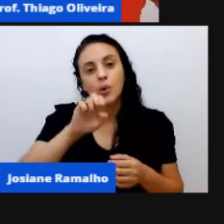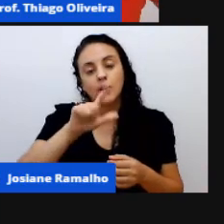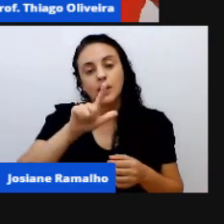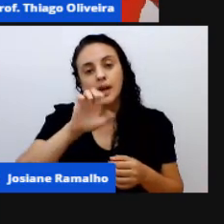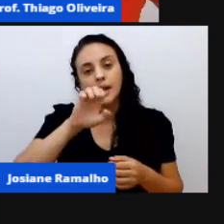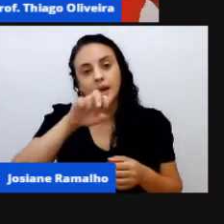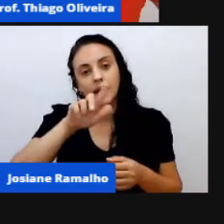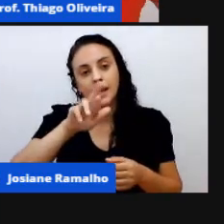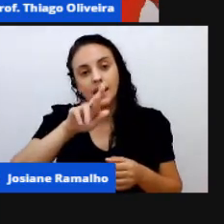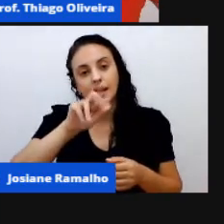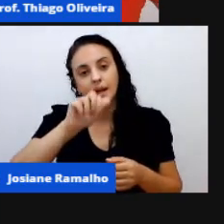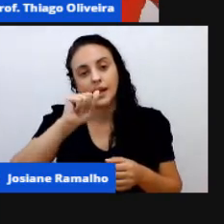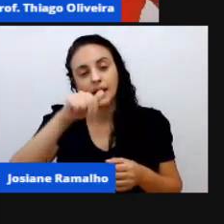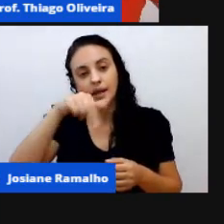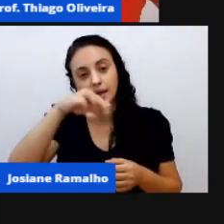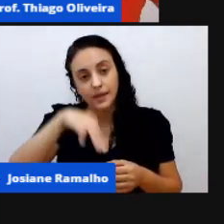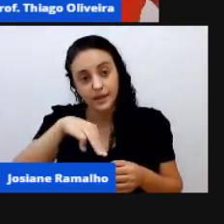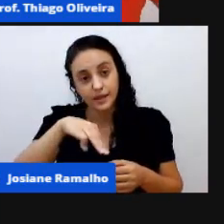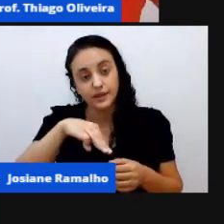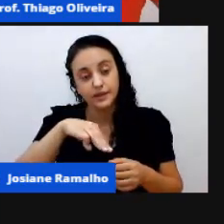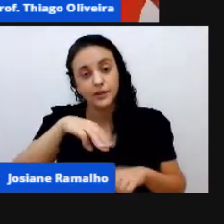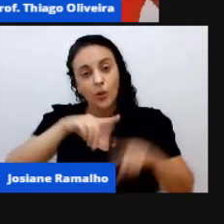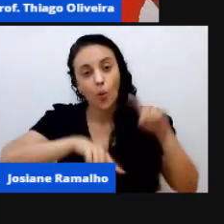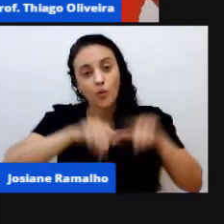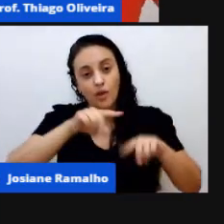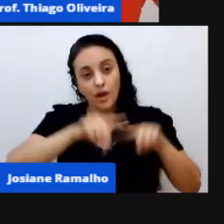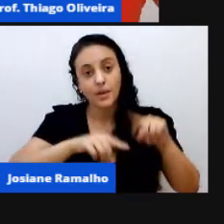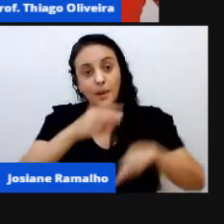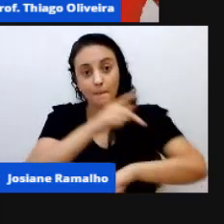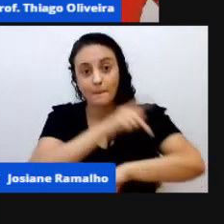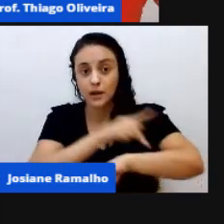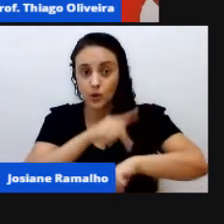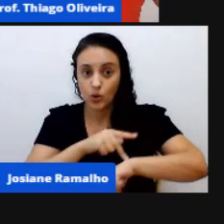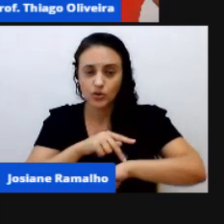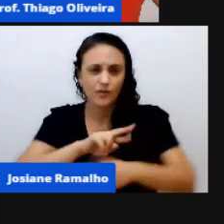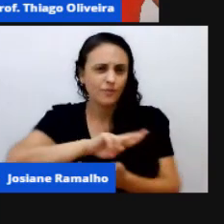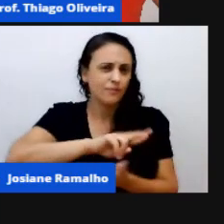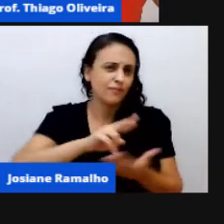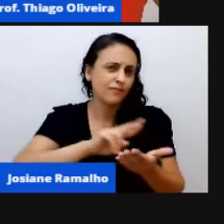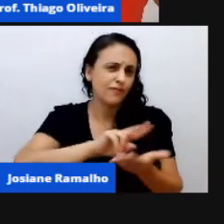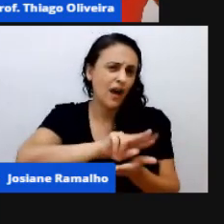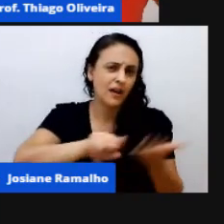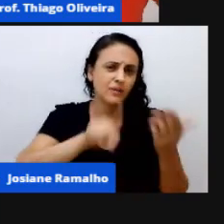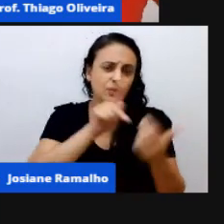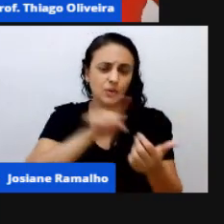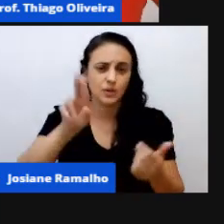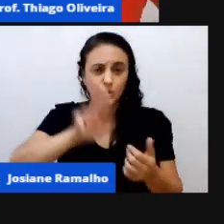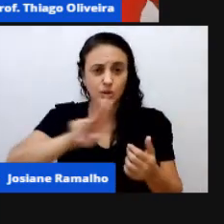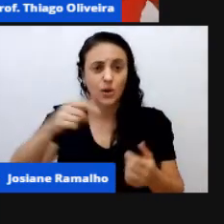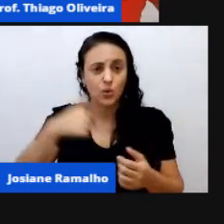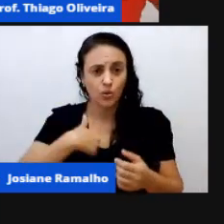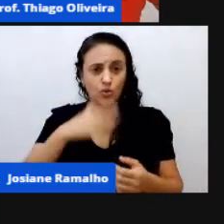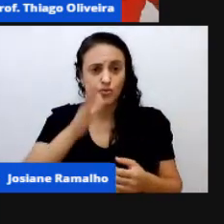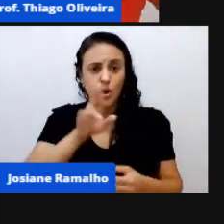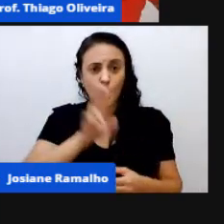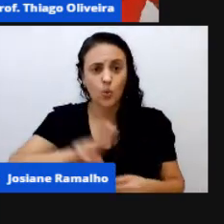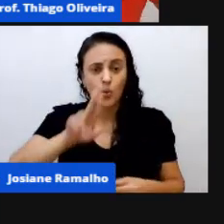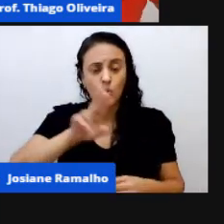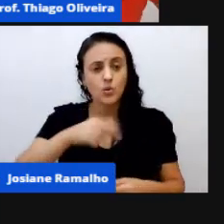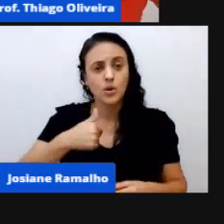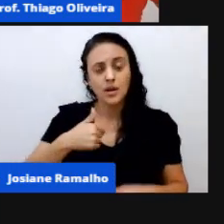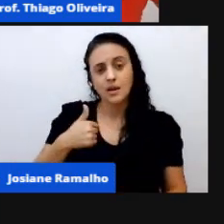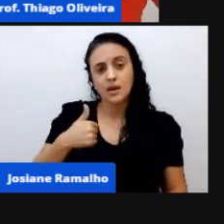Tá? Vários professores estão utilizando, eu utilizo o Telegram, e para esse fins pedagógico eu acho bem melhor do que o